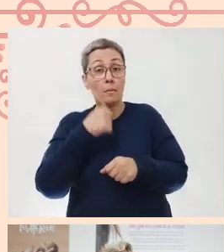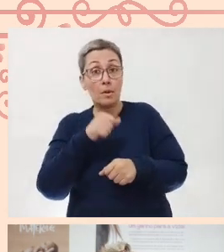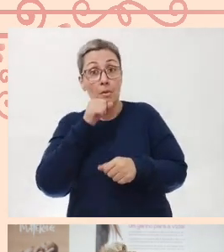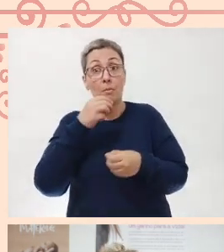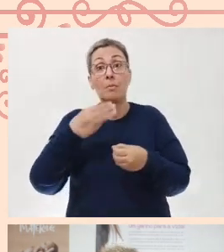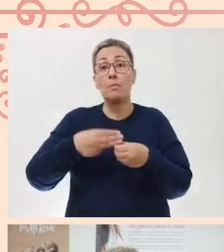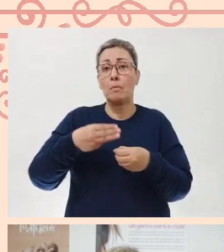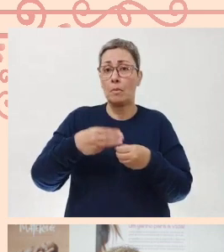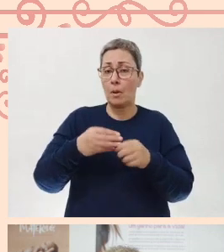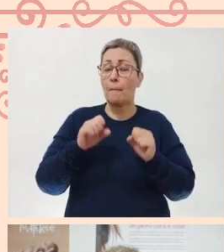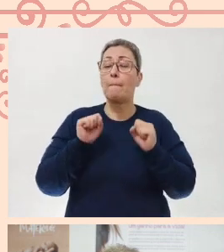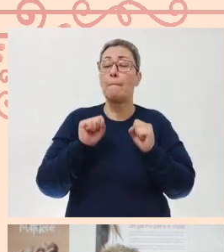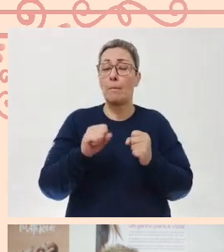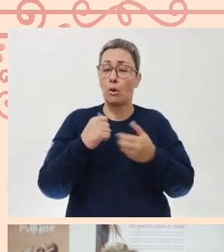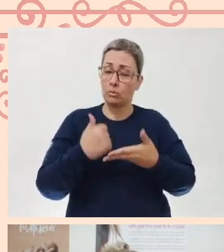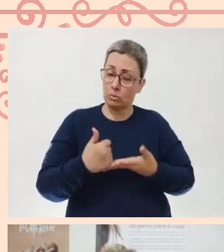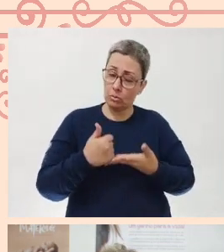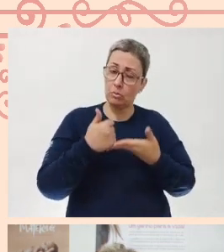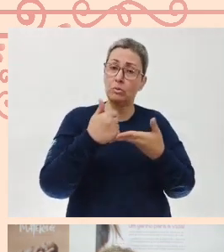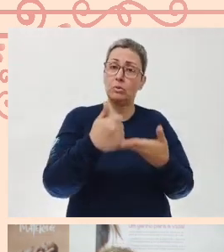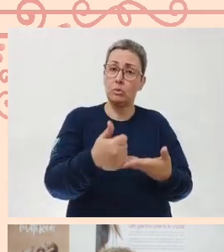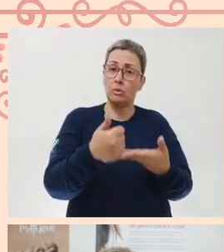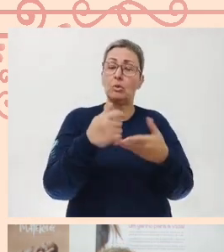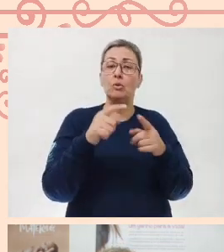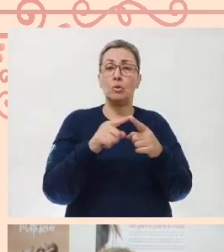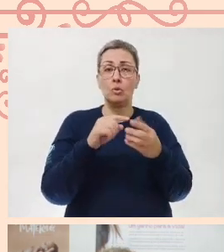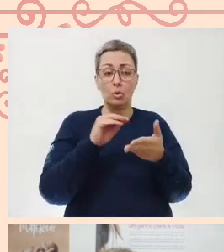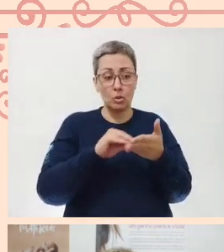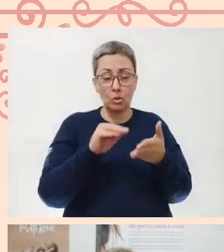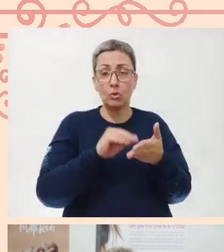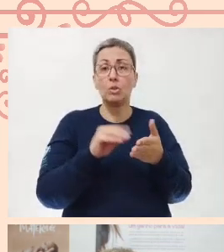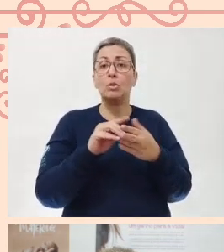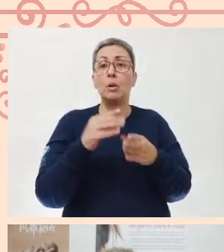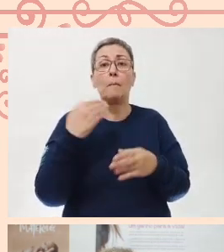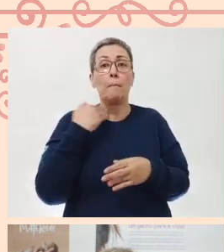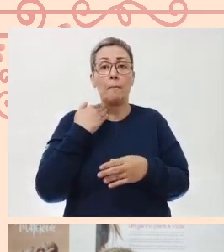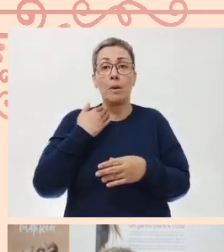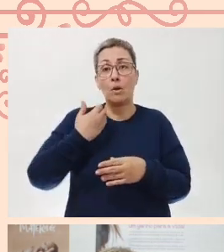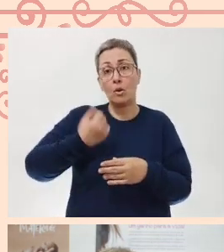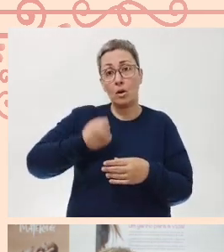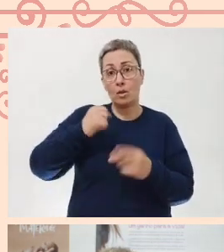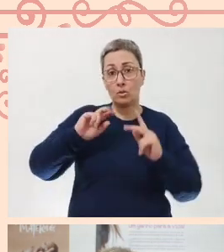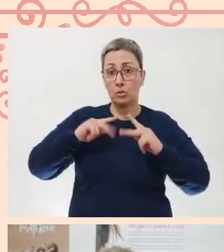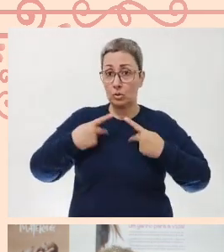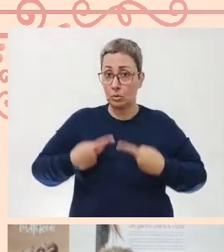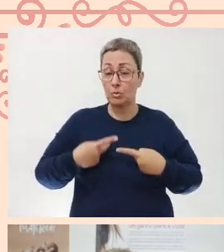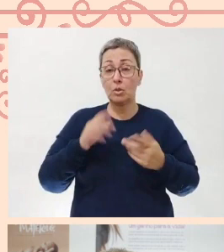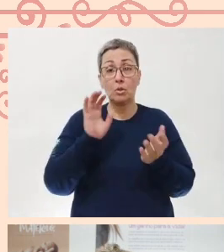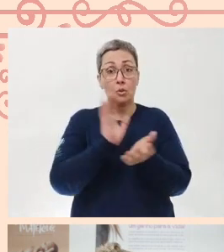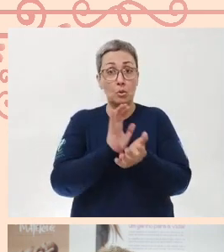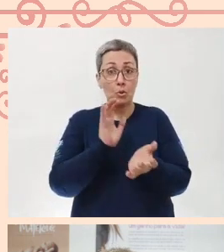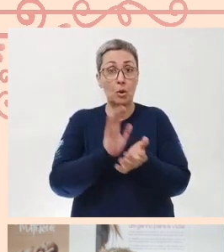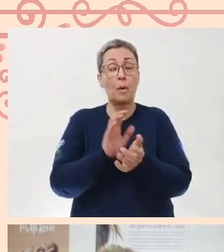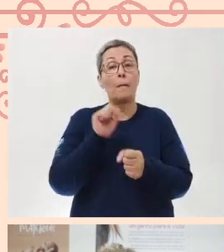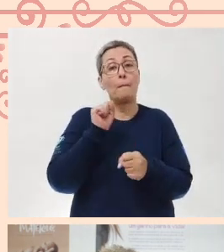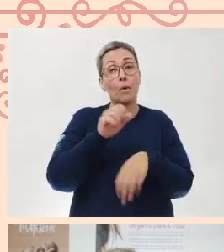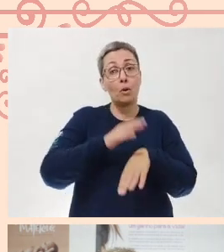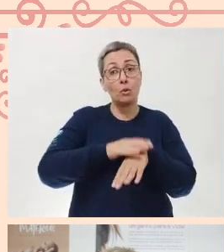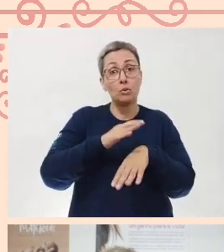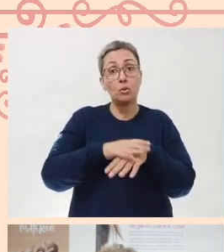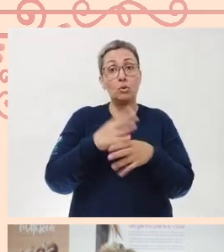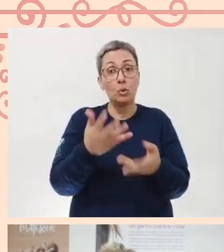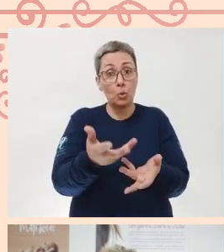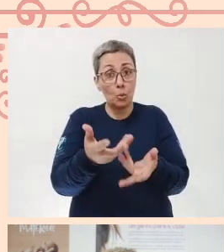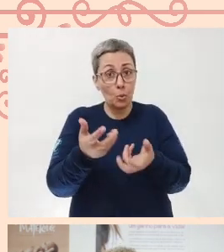todas as mamães do município podem ser encaminhadas para o banco de leite humano para que nossa equipe